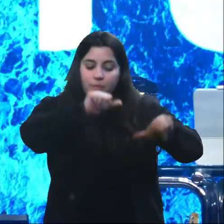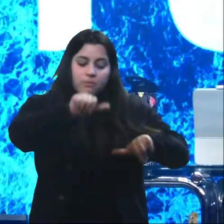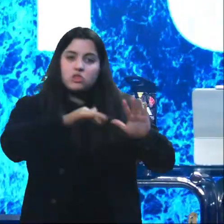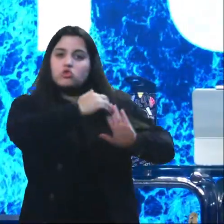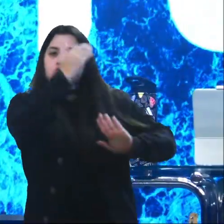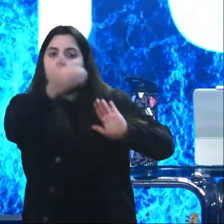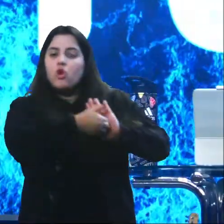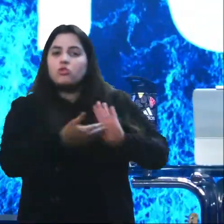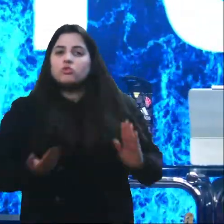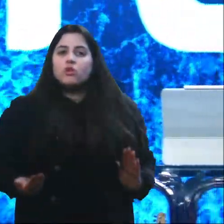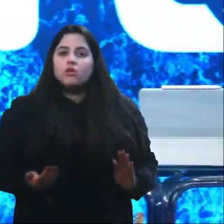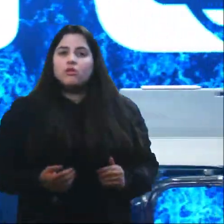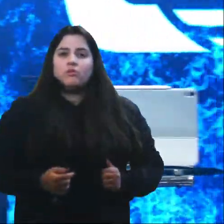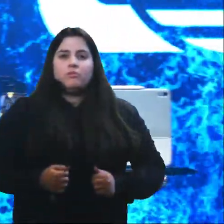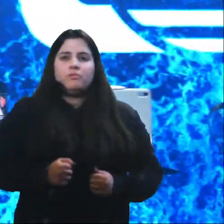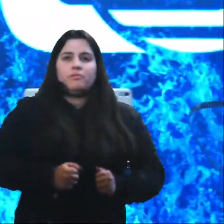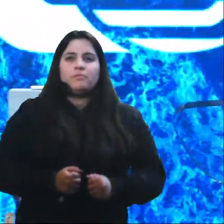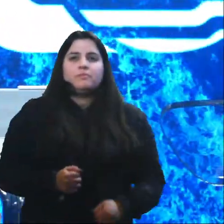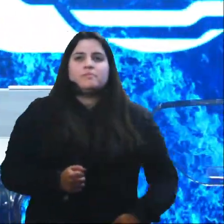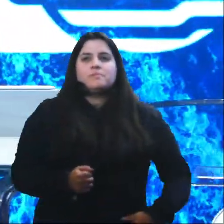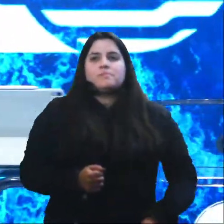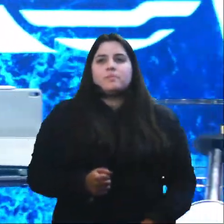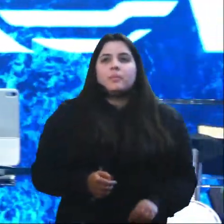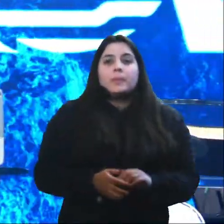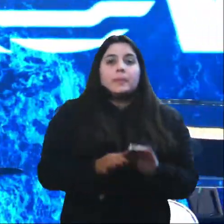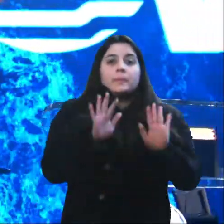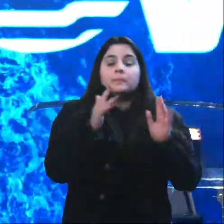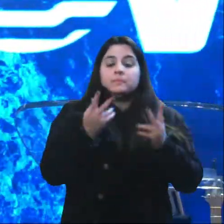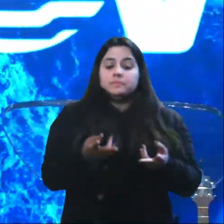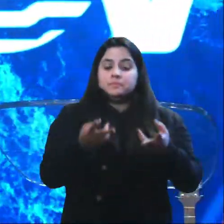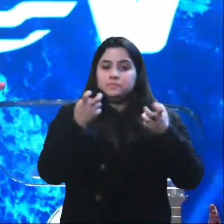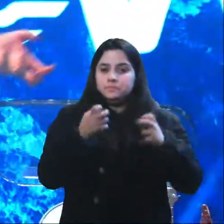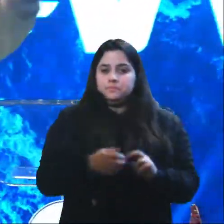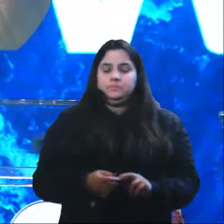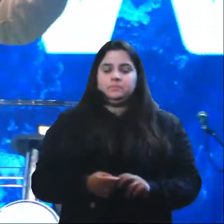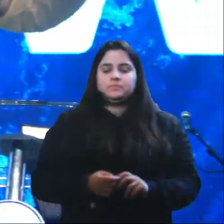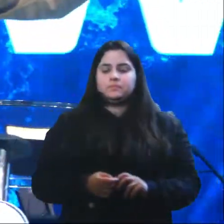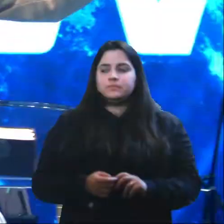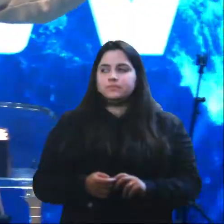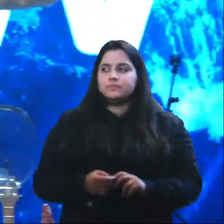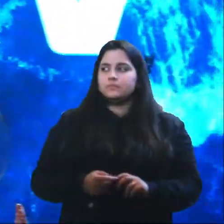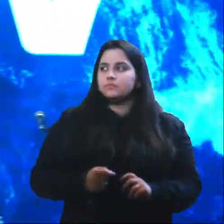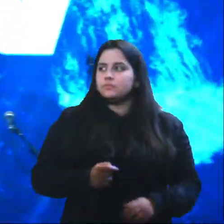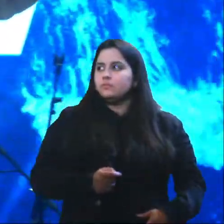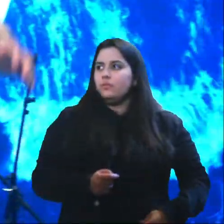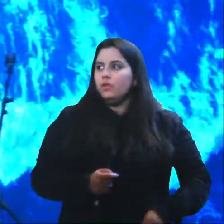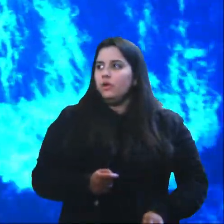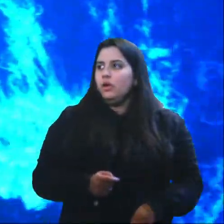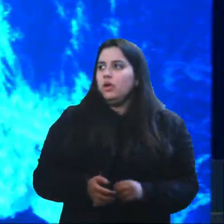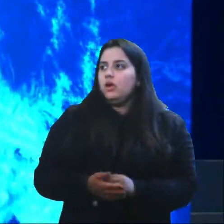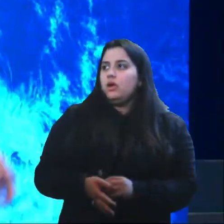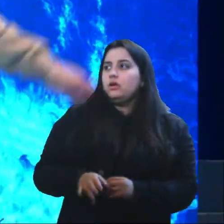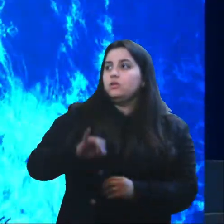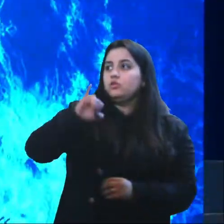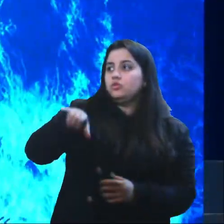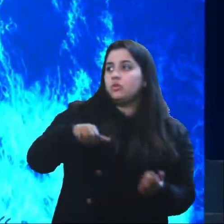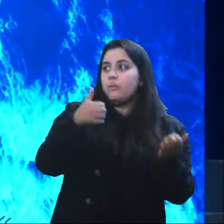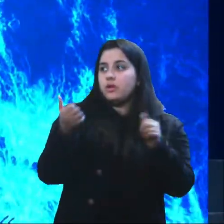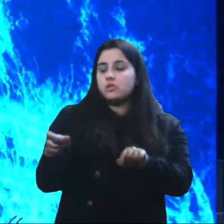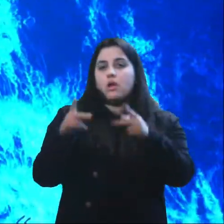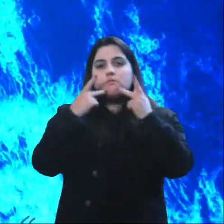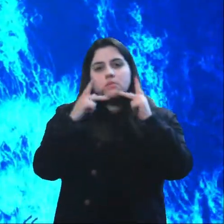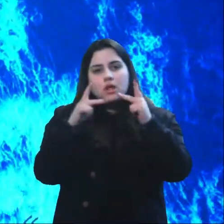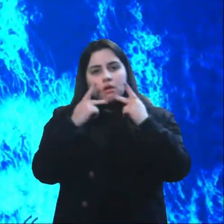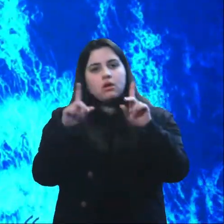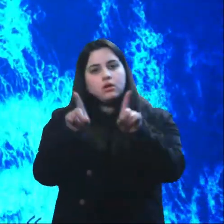redor. É só você ver depois que João Batista prega sobre isso, e ele mesmo batiza Jesus nas águas, e desce